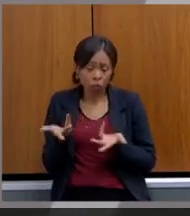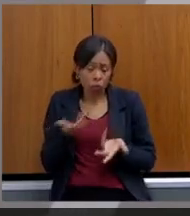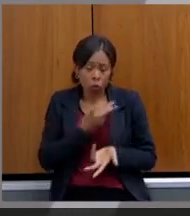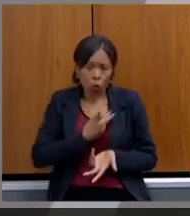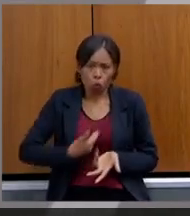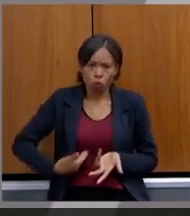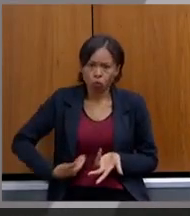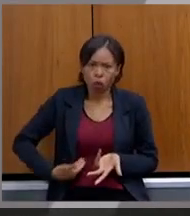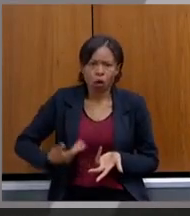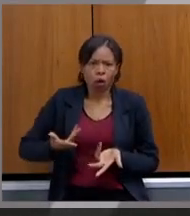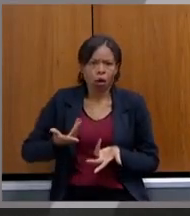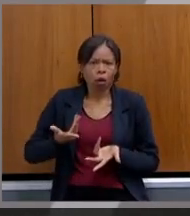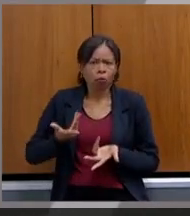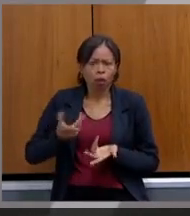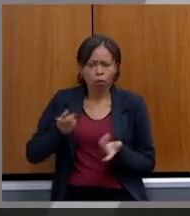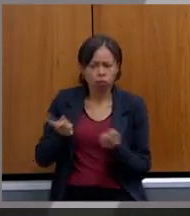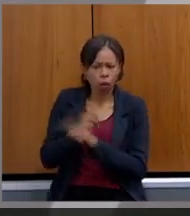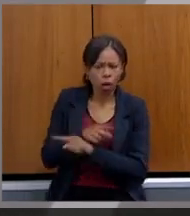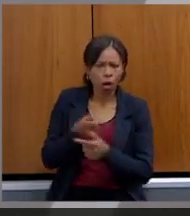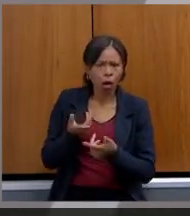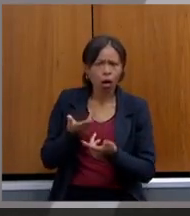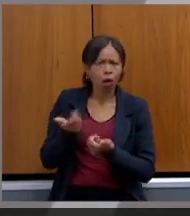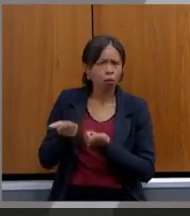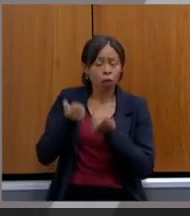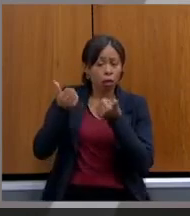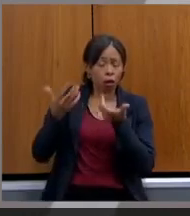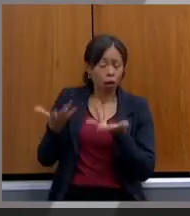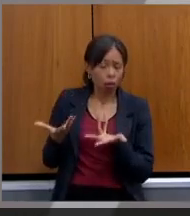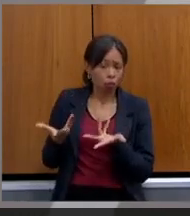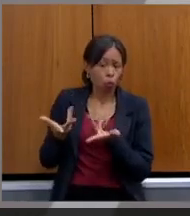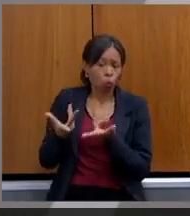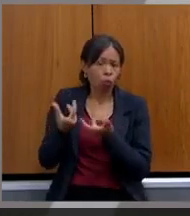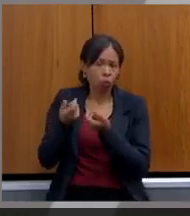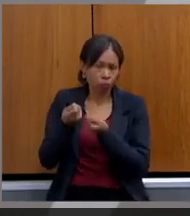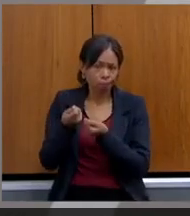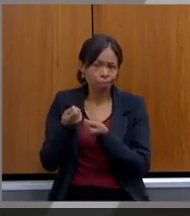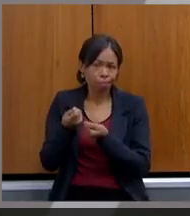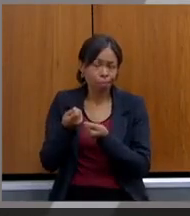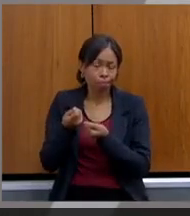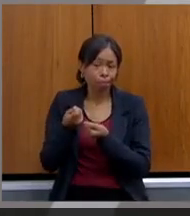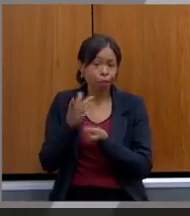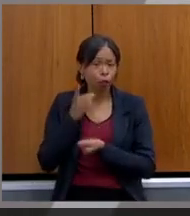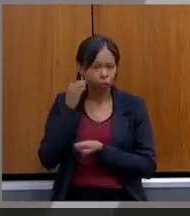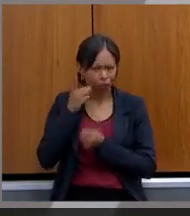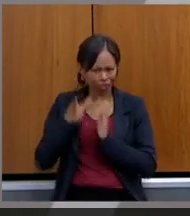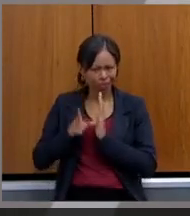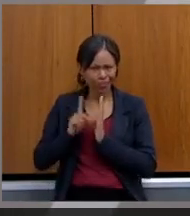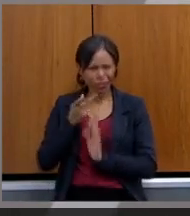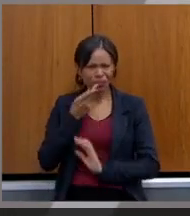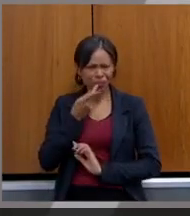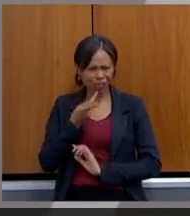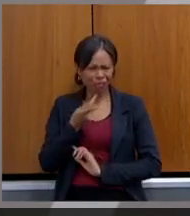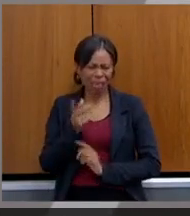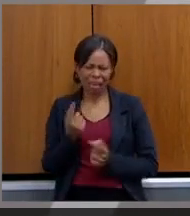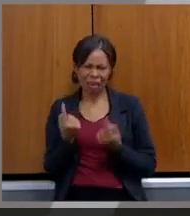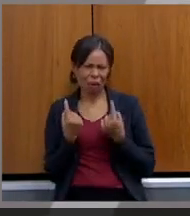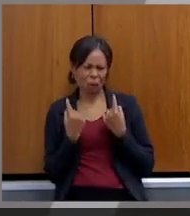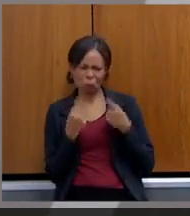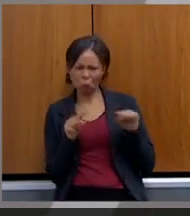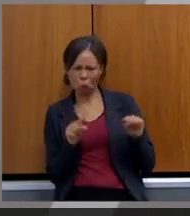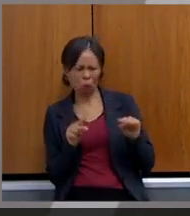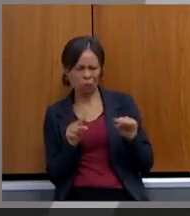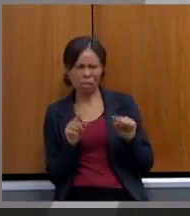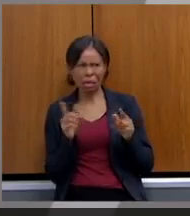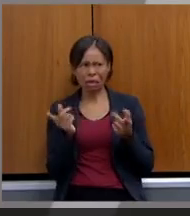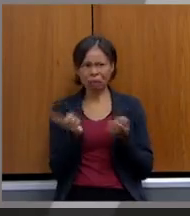muito melhor acontece com mais rapidez e com mais qualidade O baile foi feliz quando ele disse que se conta municipalizar é sinal que não tá